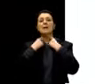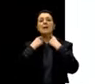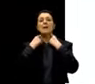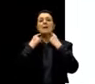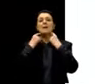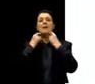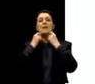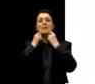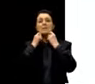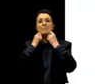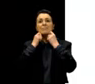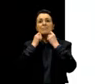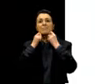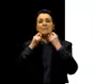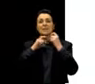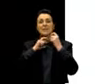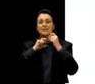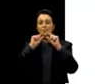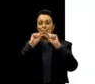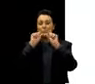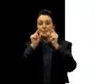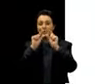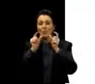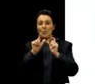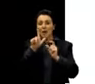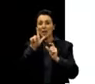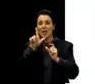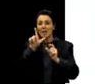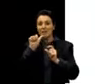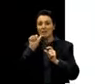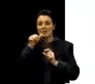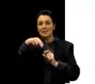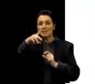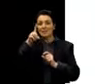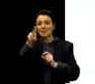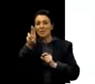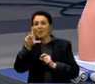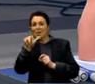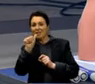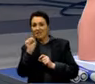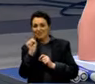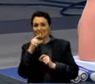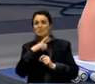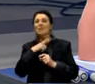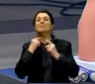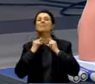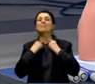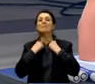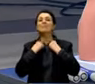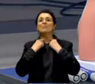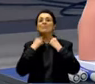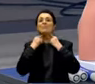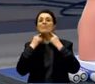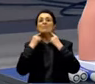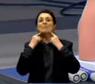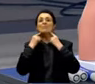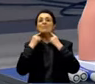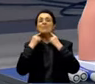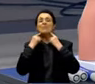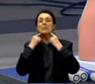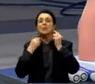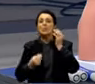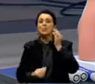de órgãos e glândulas, alguns órgãos e glândulas que vão produzir